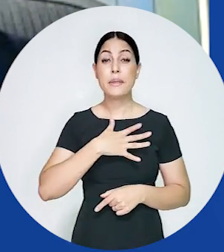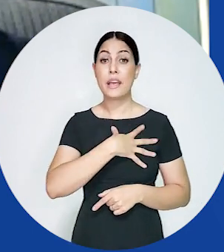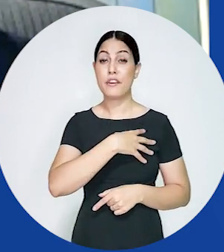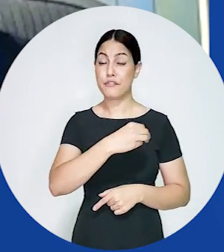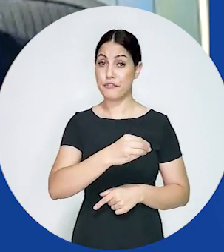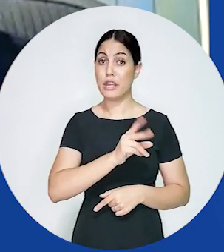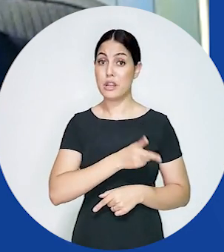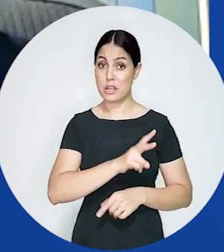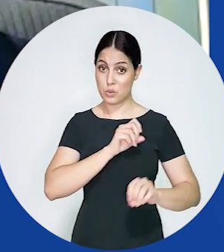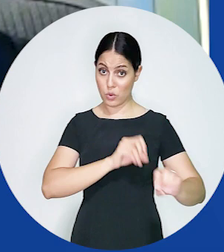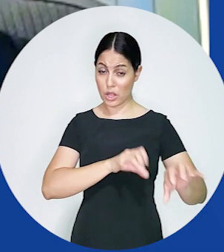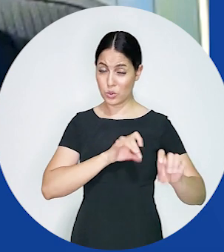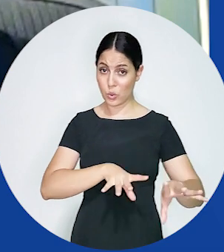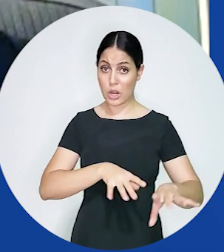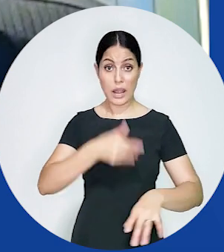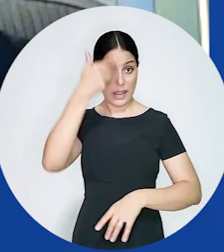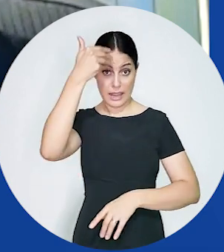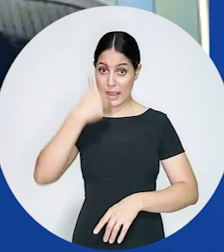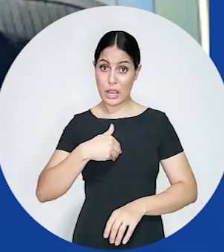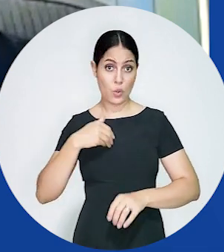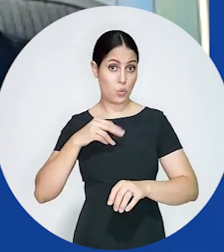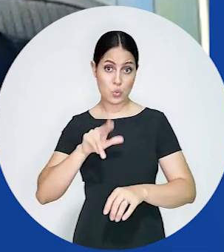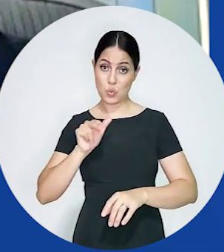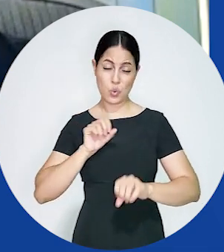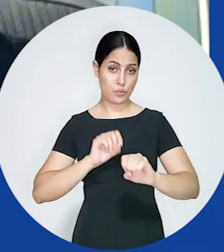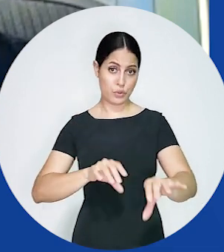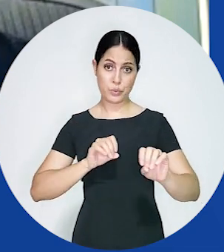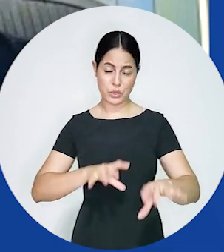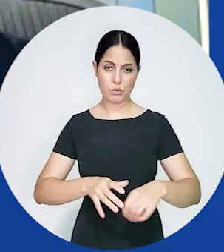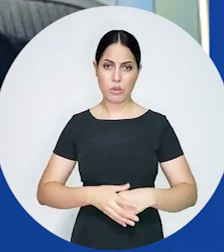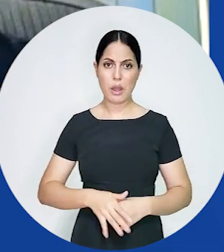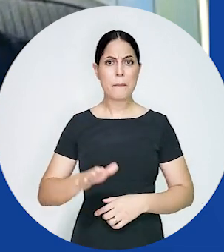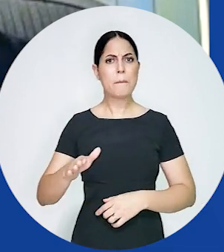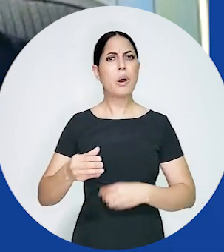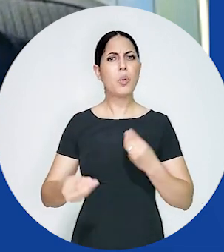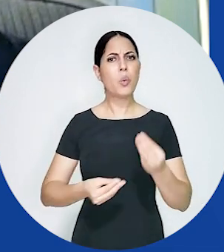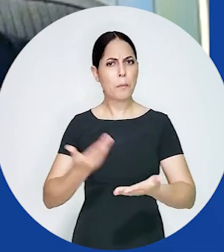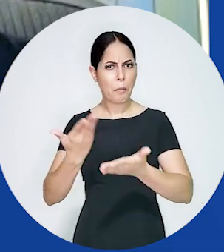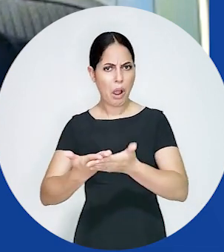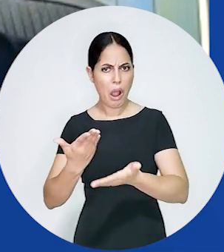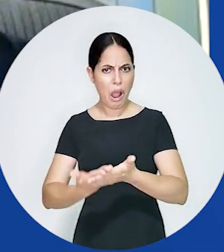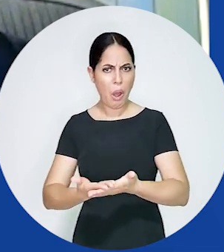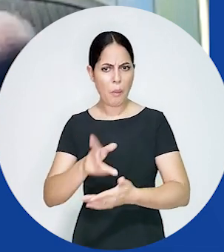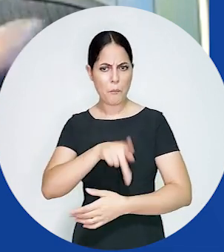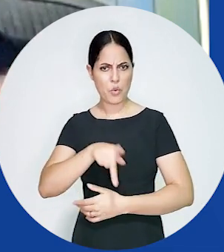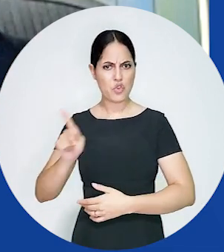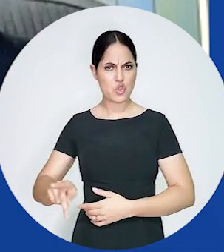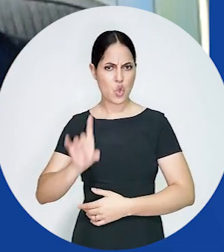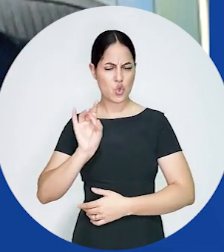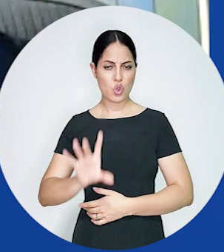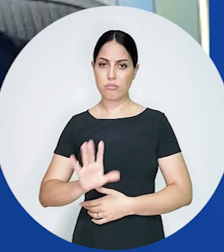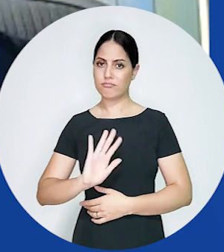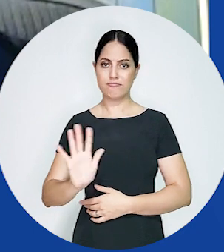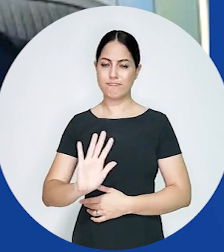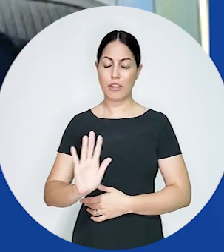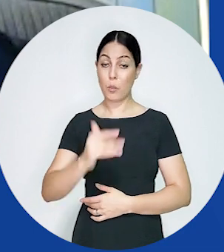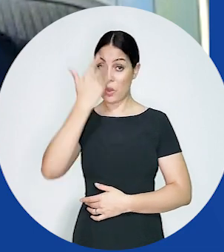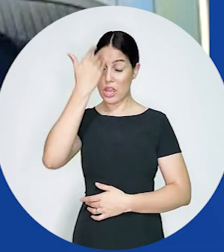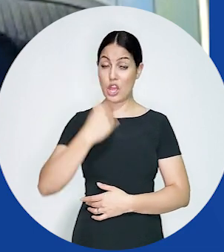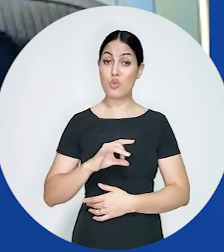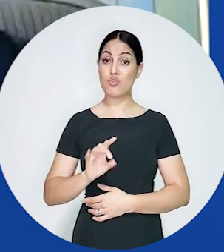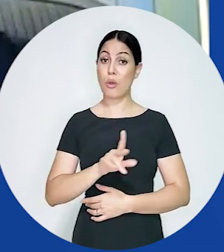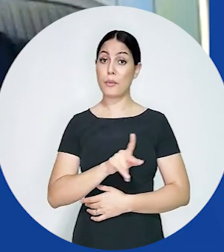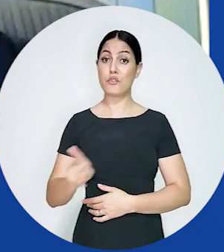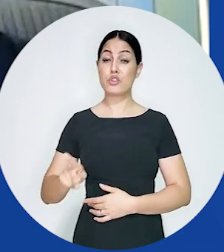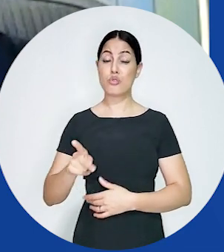tenho uma filha que é educadora. Eu digo, eu nunca fui educador. Educador não é quem dá aula. Educador é quem se dedica ao ensino, à